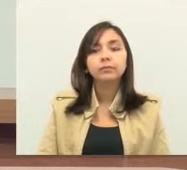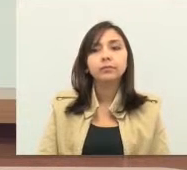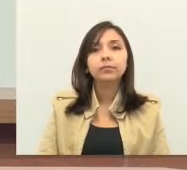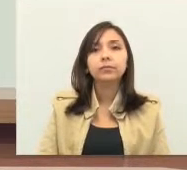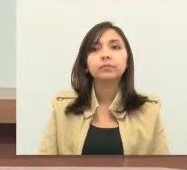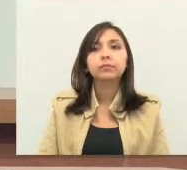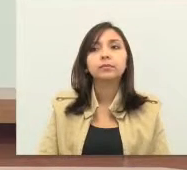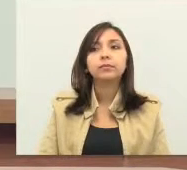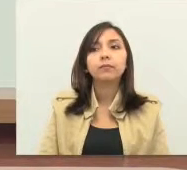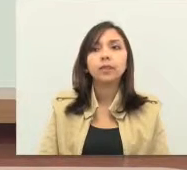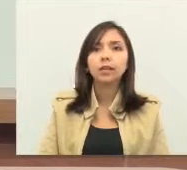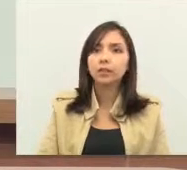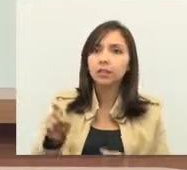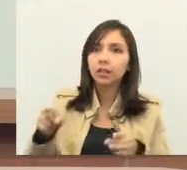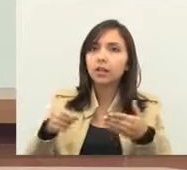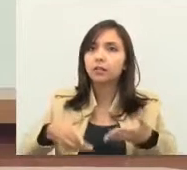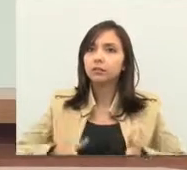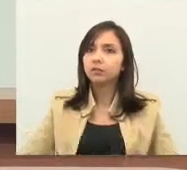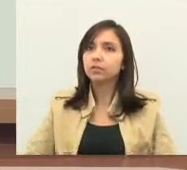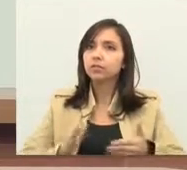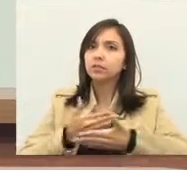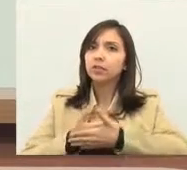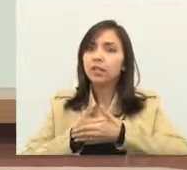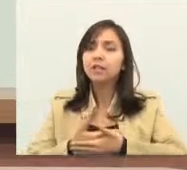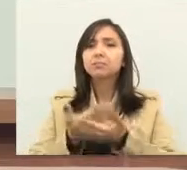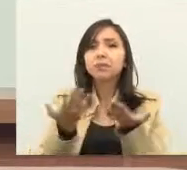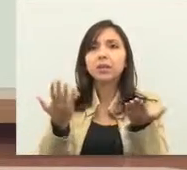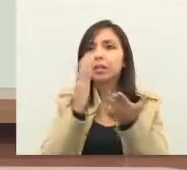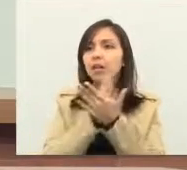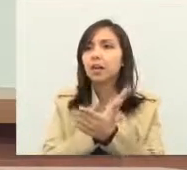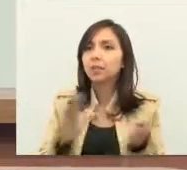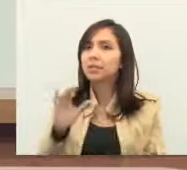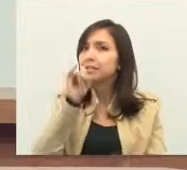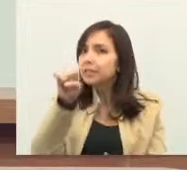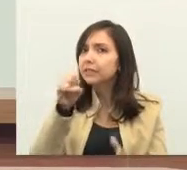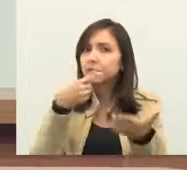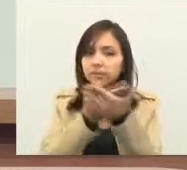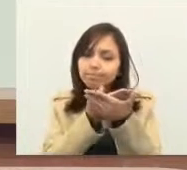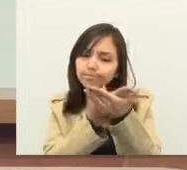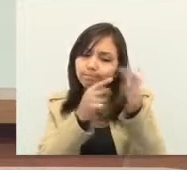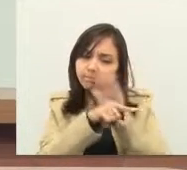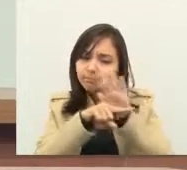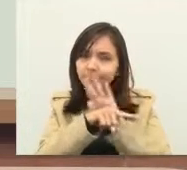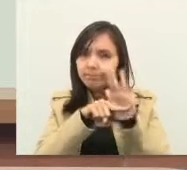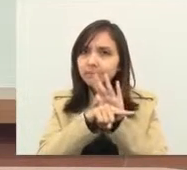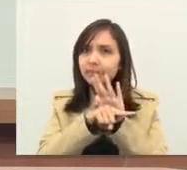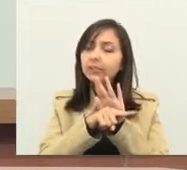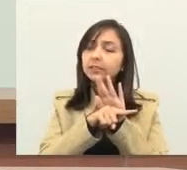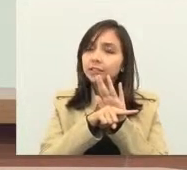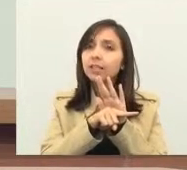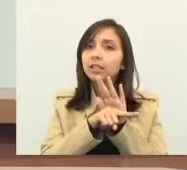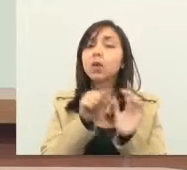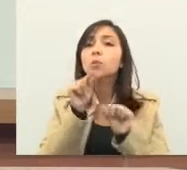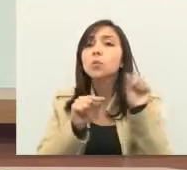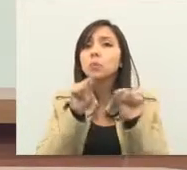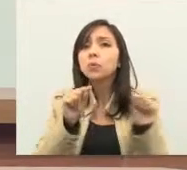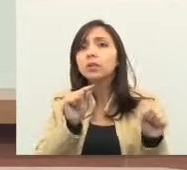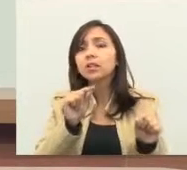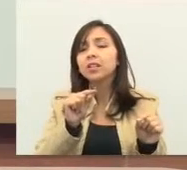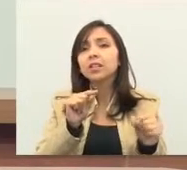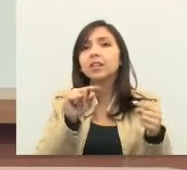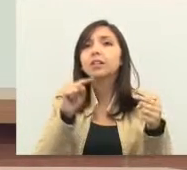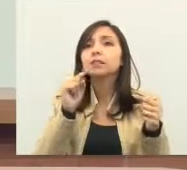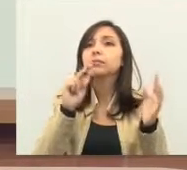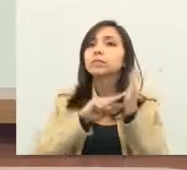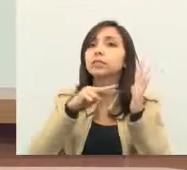E de destruir a maternidade. Porque se formos ver bem lá no fundo dessa ideologia, o que se pretende de verdade